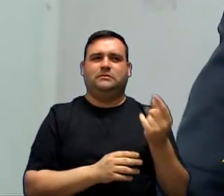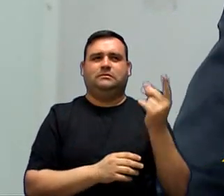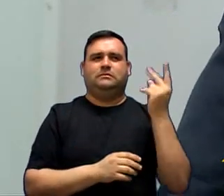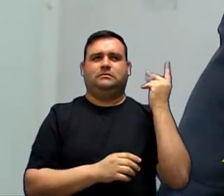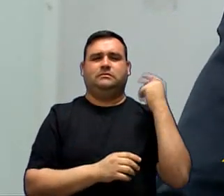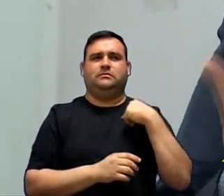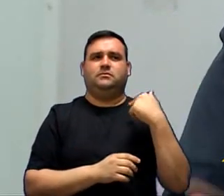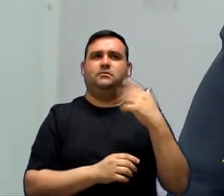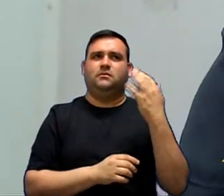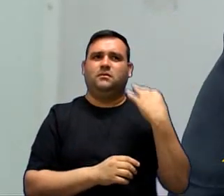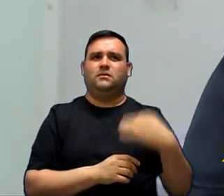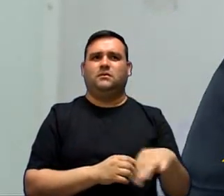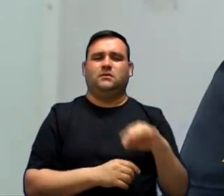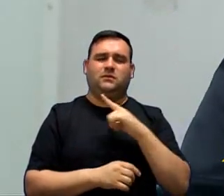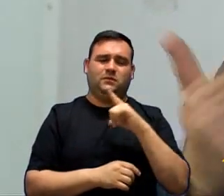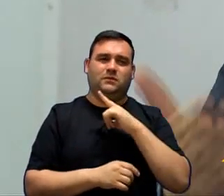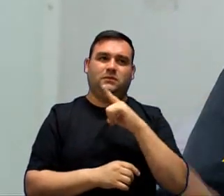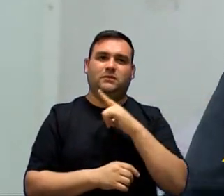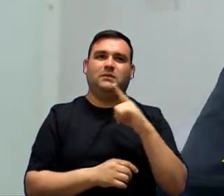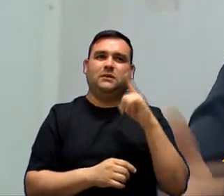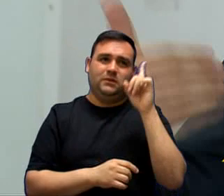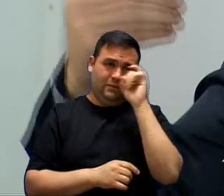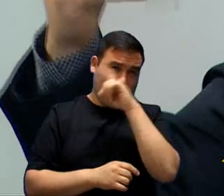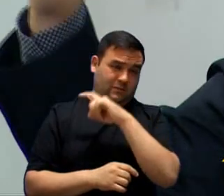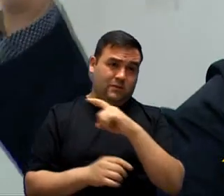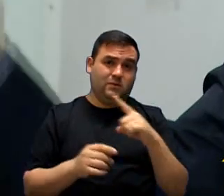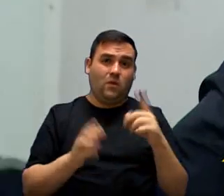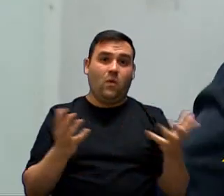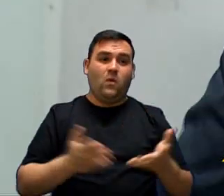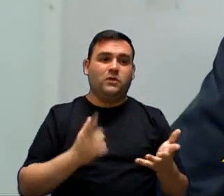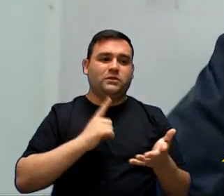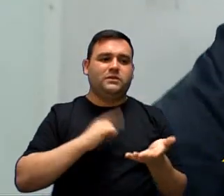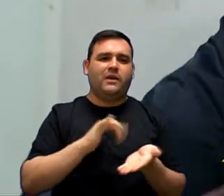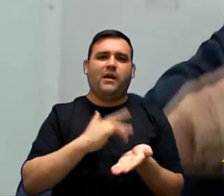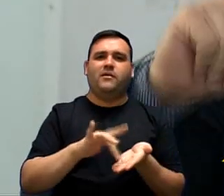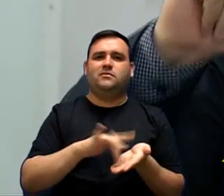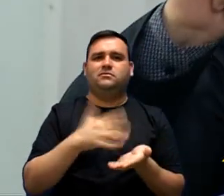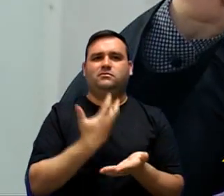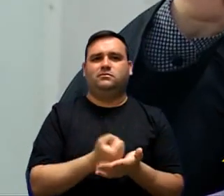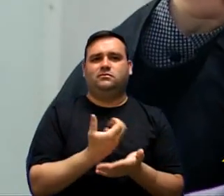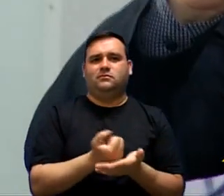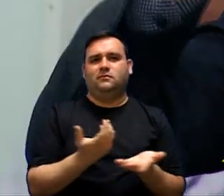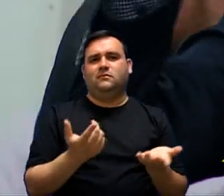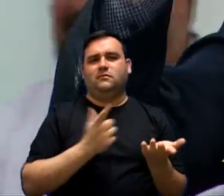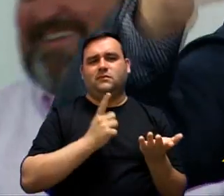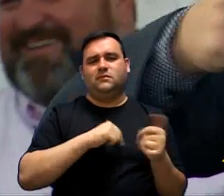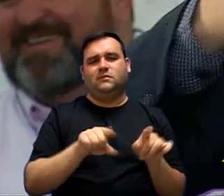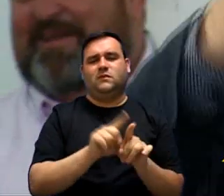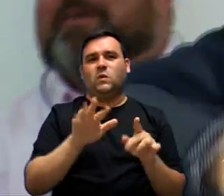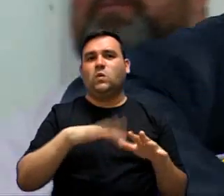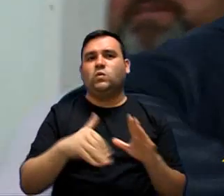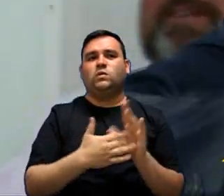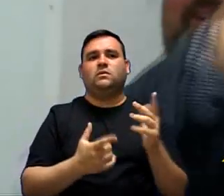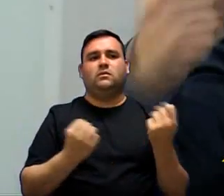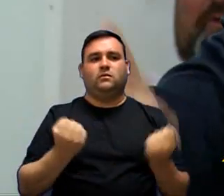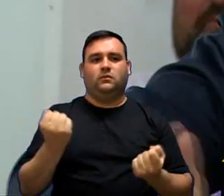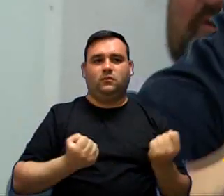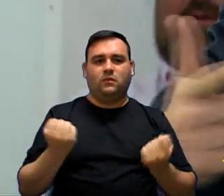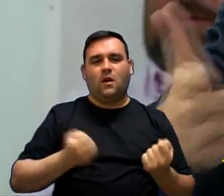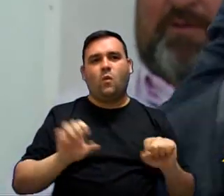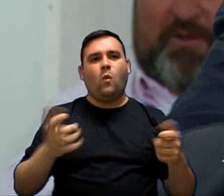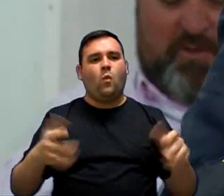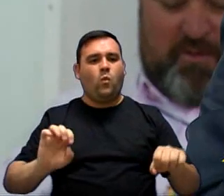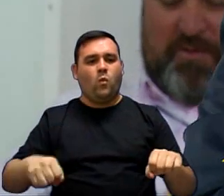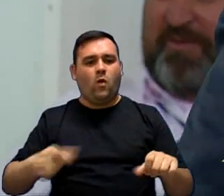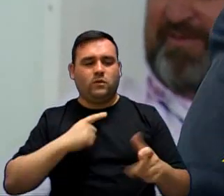Antigamente, eu tenho certeza que era mais difícil, sim, para ir embora. Hoje, a gente tem os aplicativos, né? Hoje... todo mundo tem o carro, o moto,